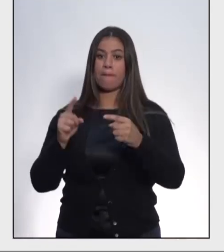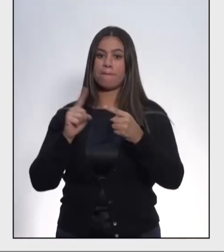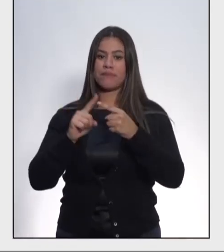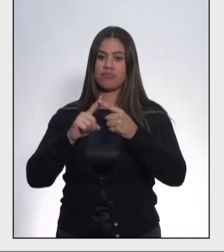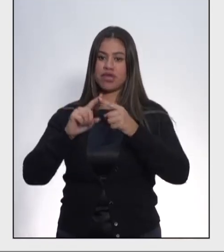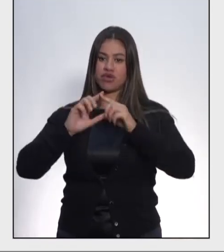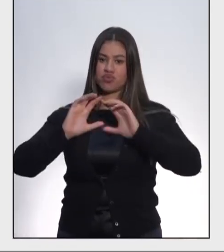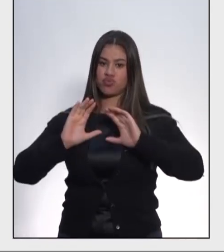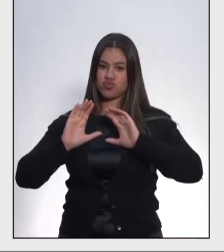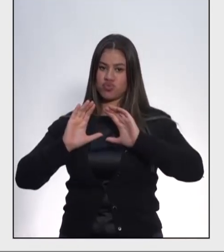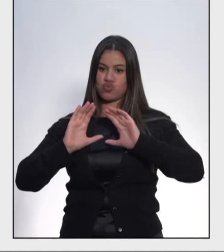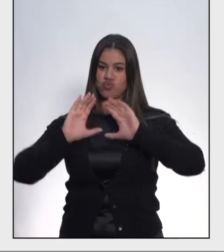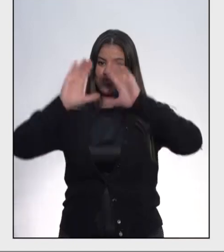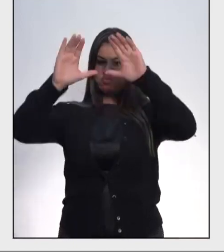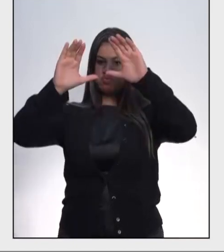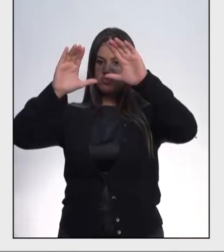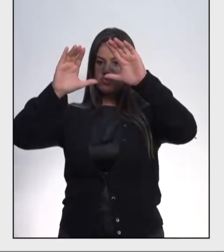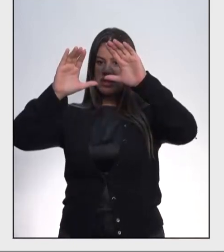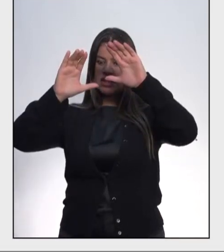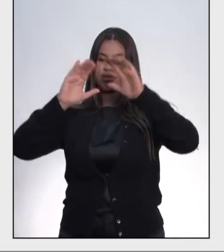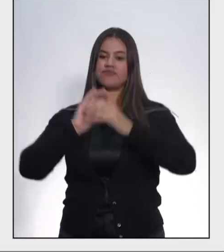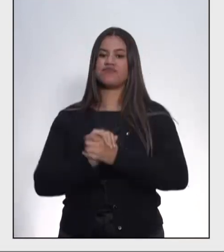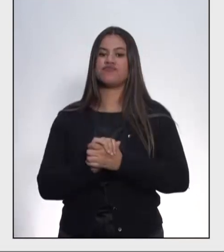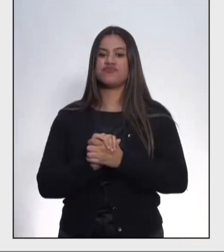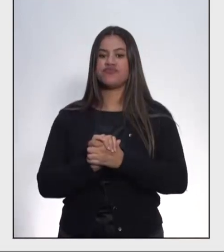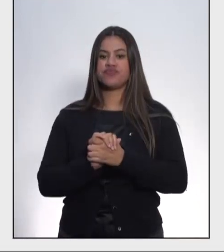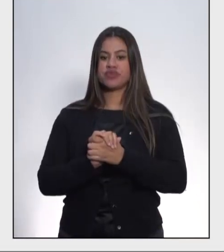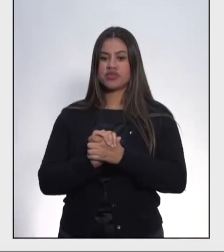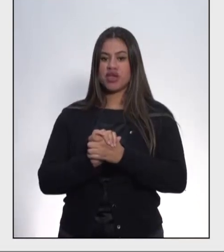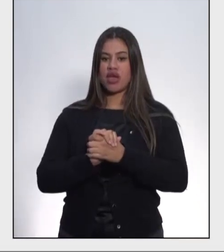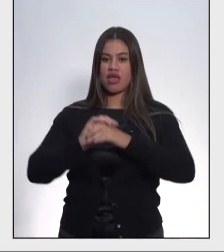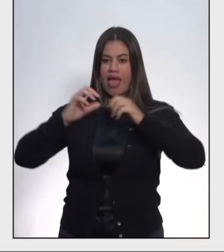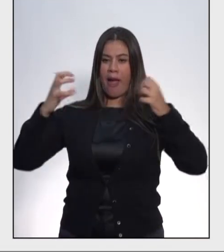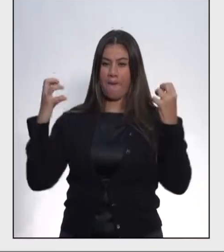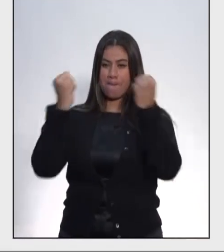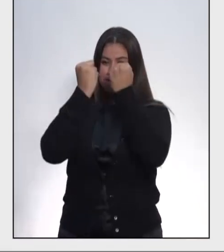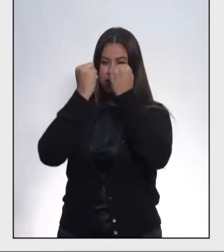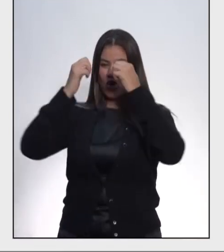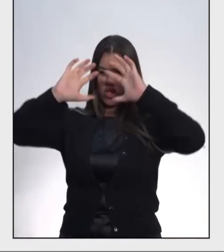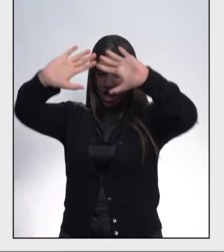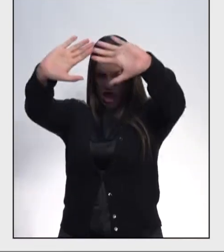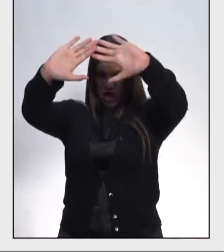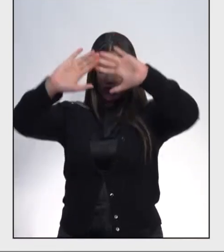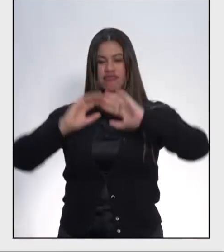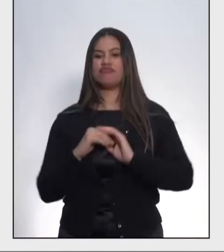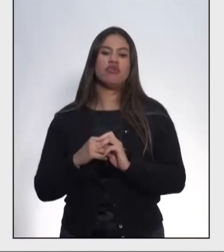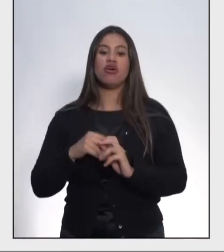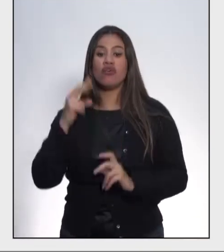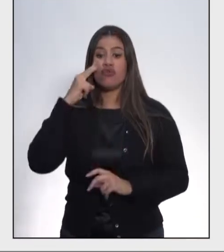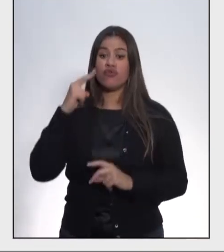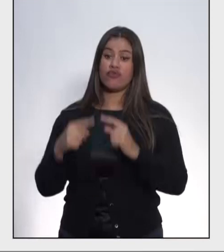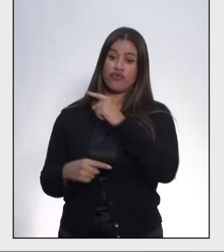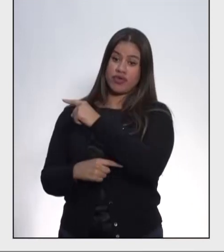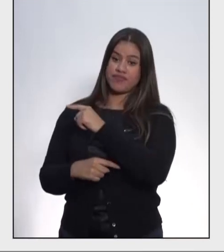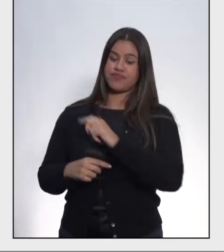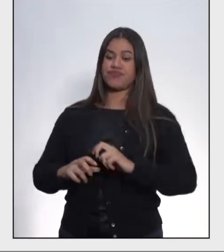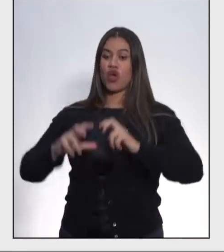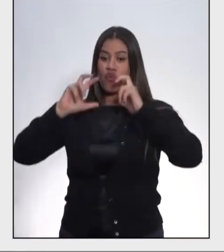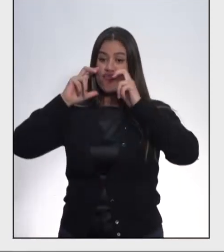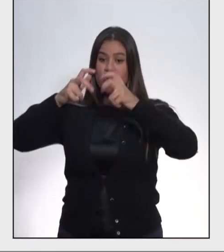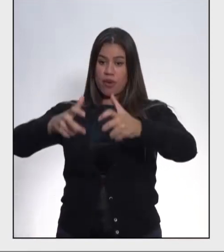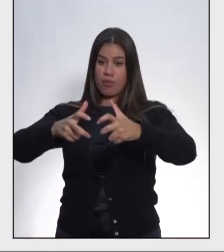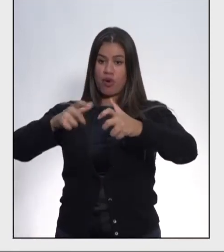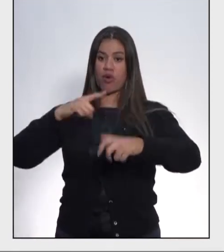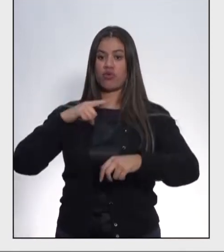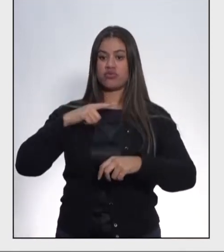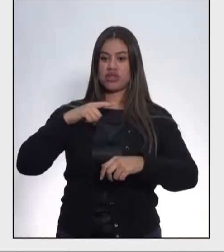o segundo está com uma manchete recebendo a bola, e ali a gente tem, né, um bloqueio. Bloque, pá, na cara da pessoa. Vamos ler juntos? O voleibol é um dos